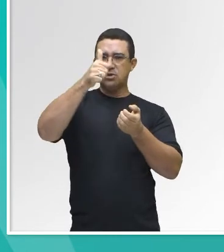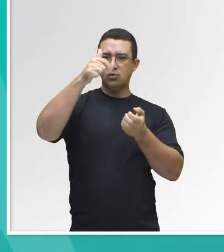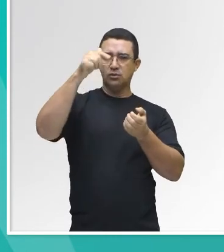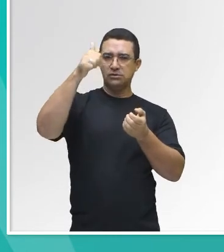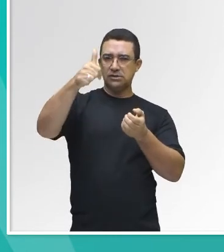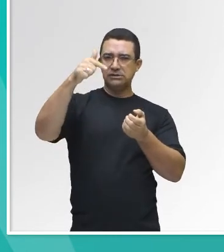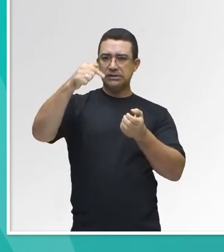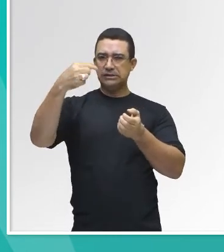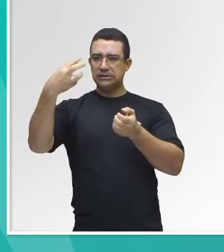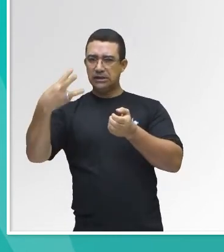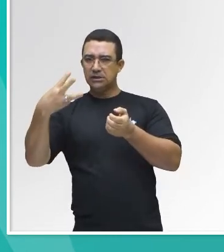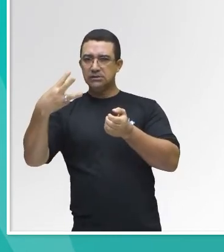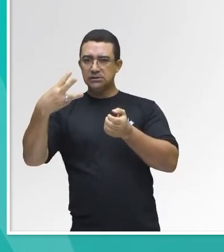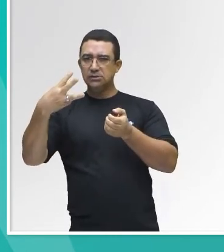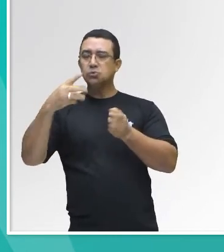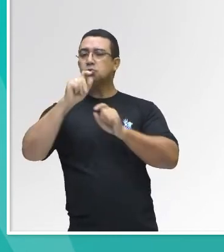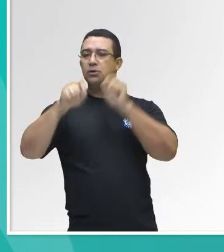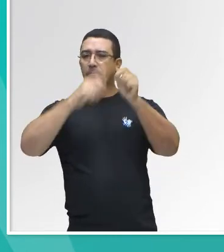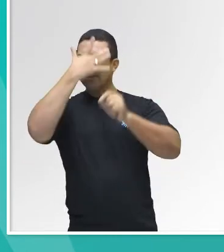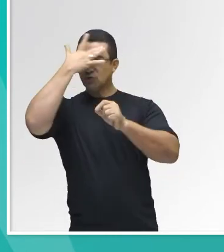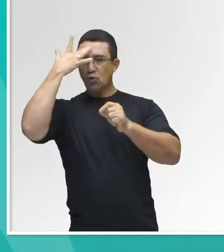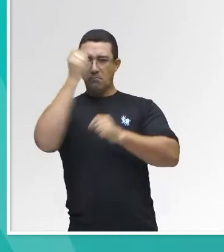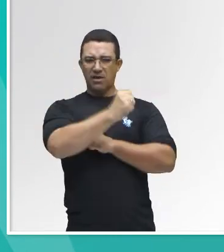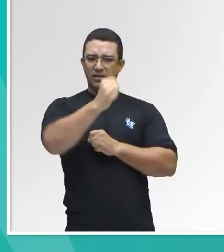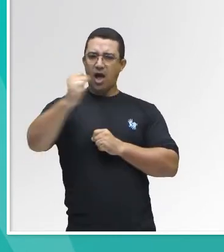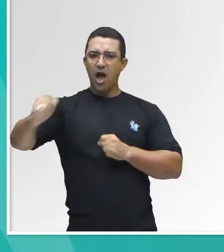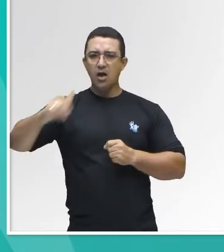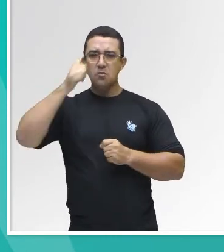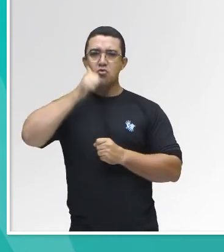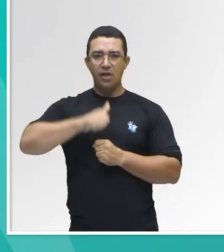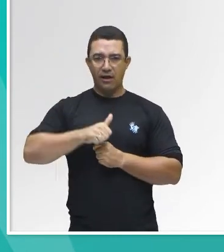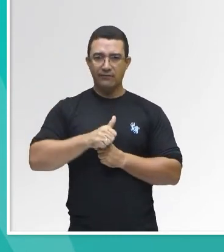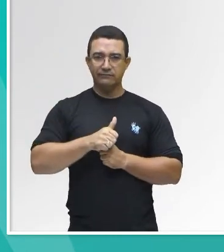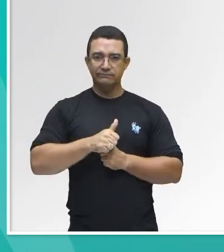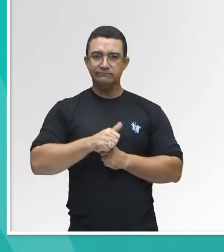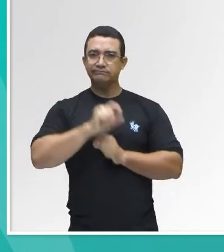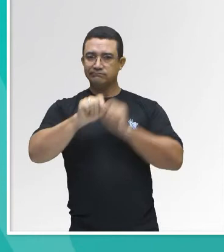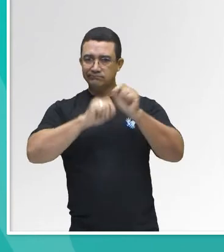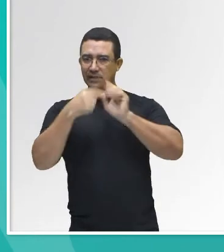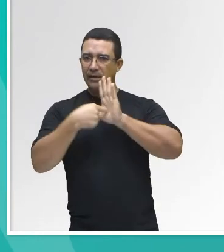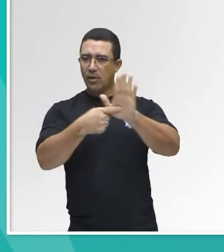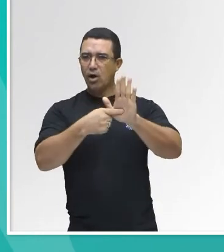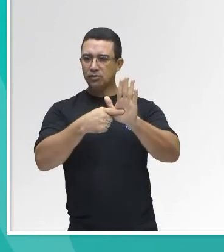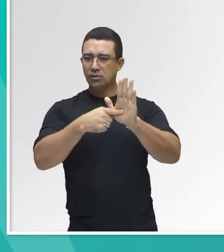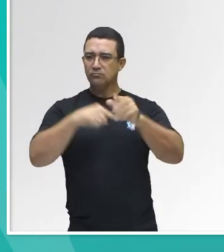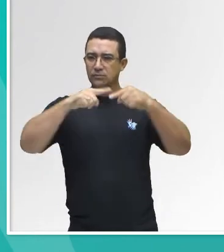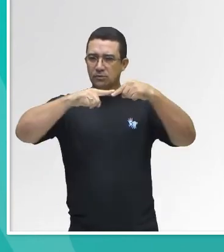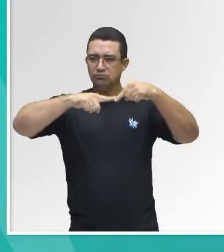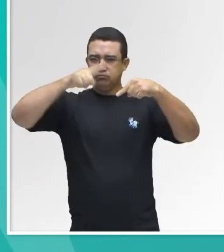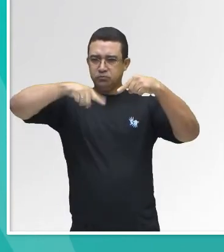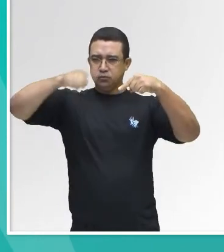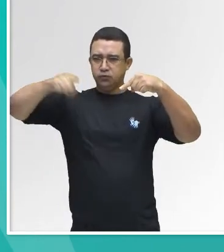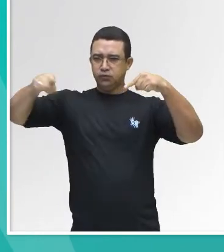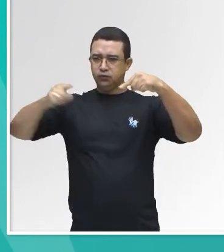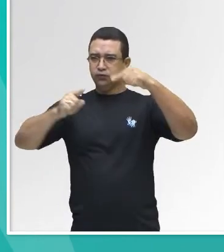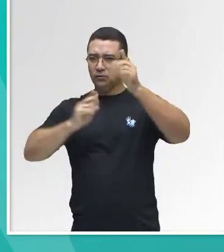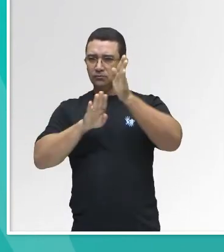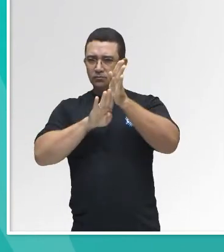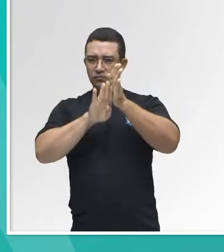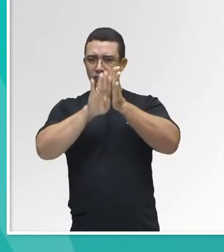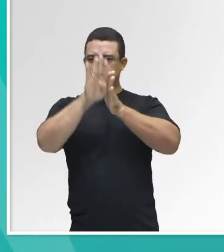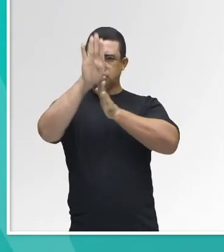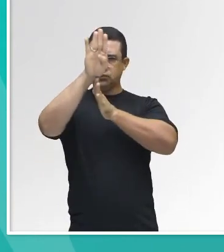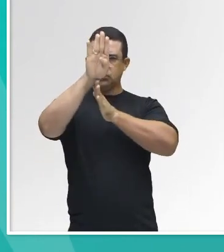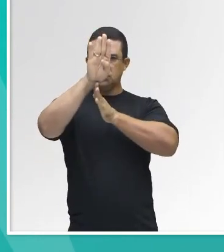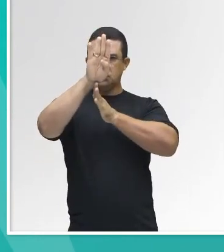1.173 casos de feminicídios, o que representa um aumento significativo com relação a